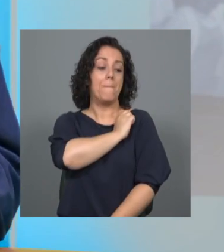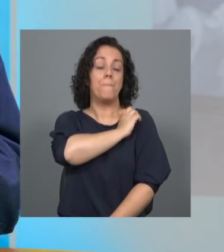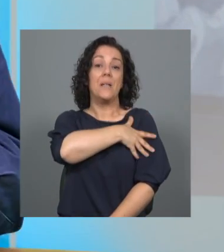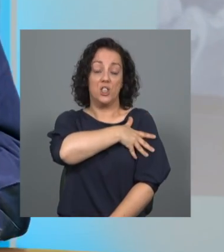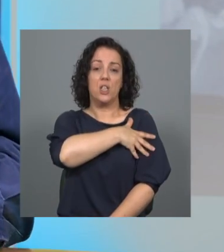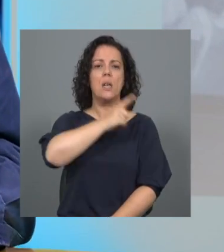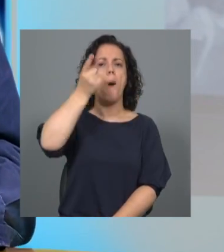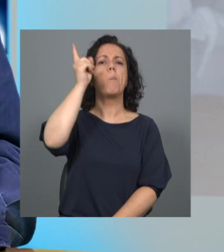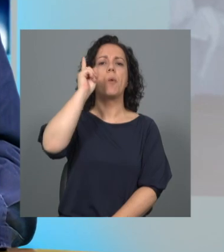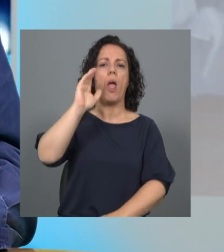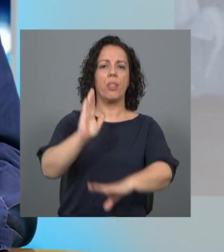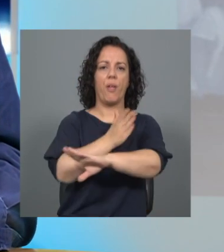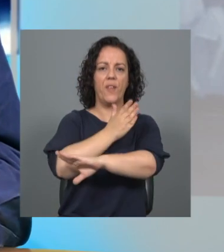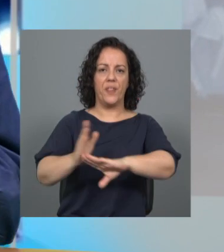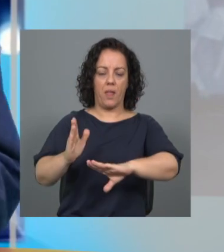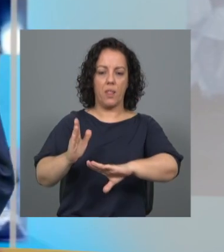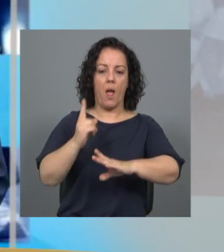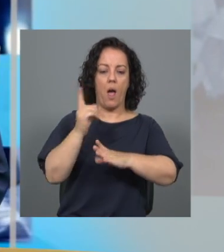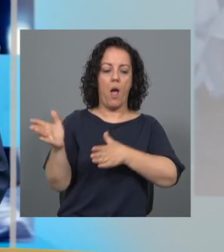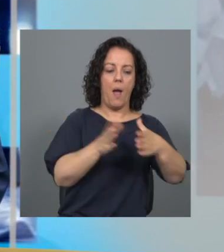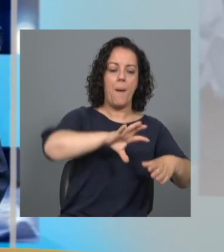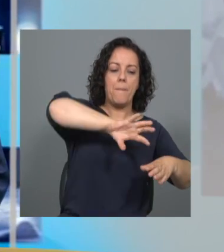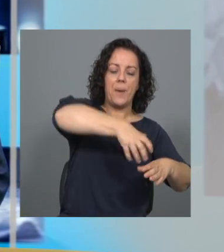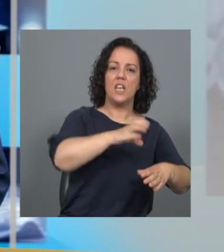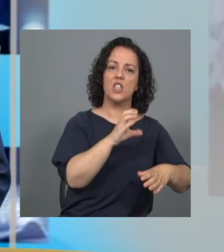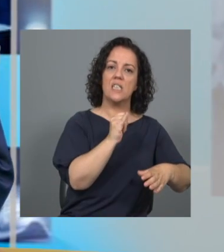é? Entre uma parte na Cisjordânia, outra parte que